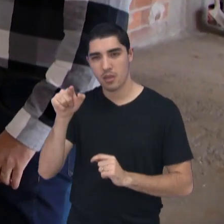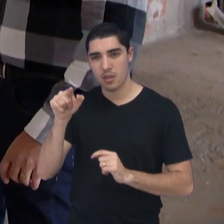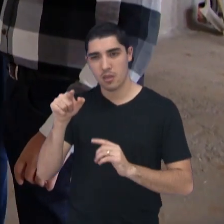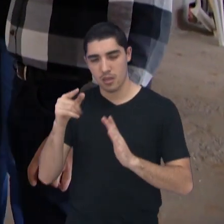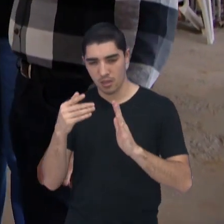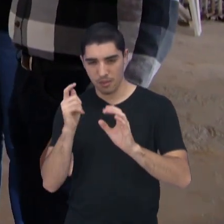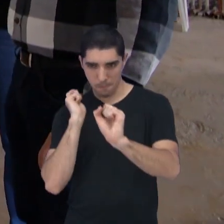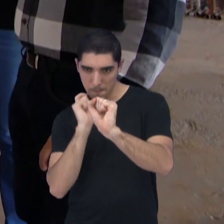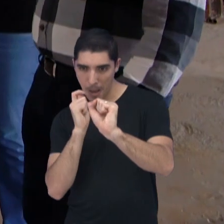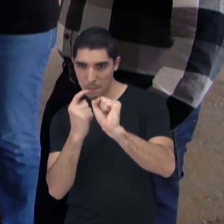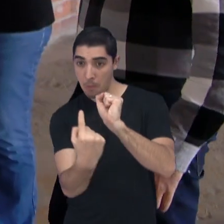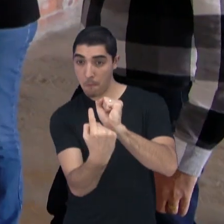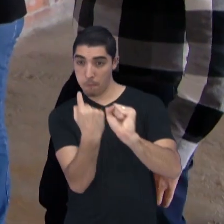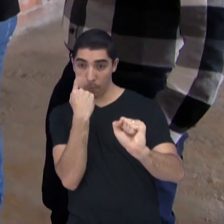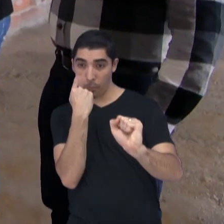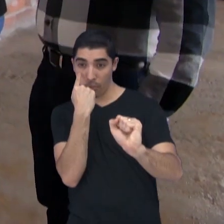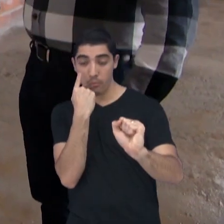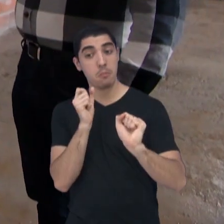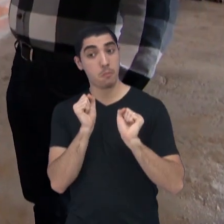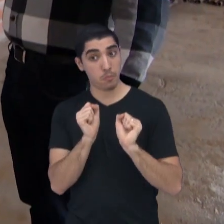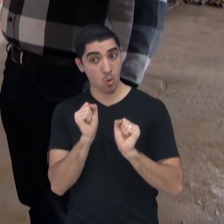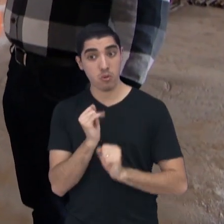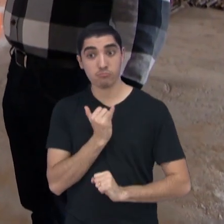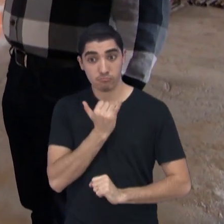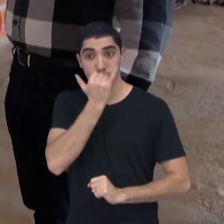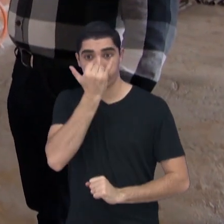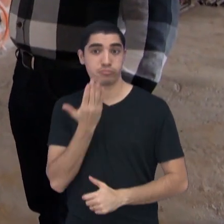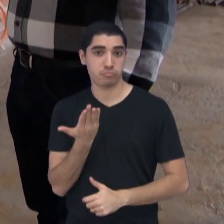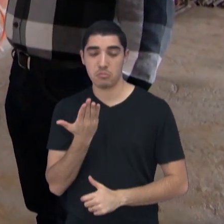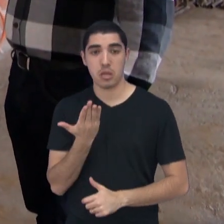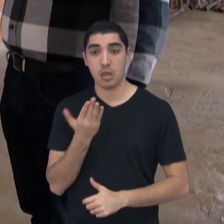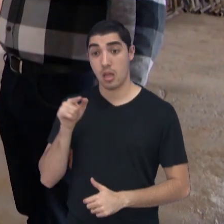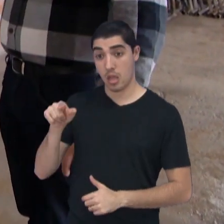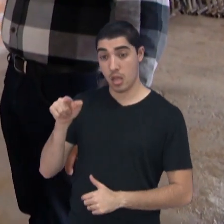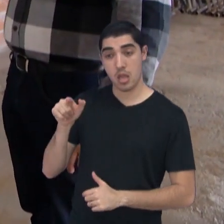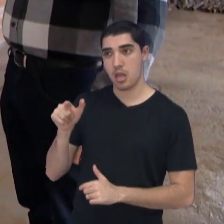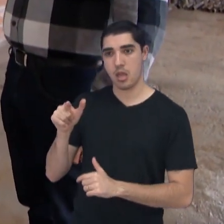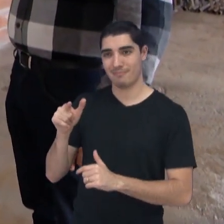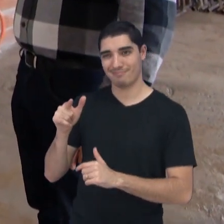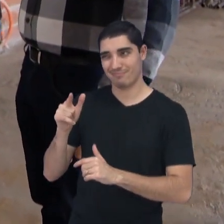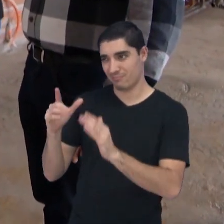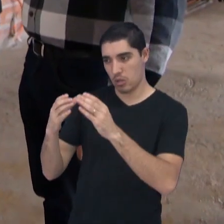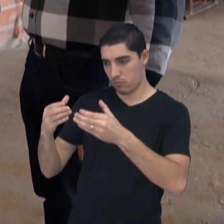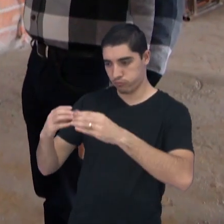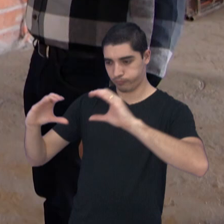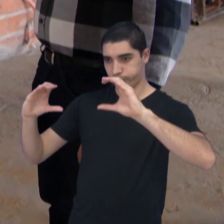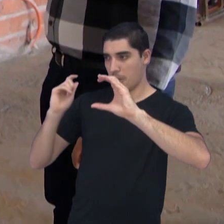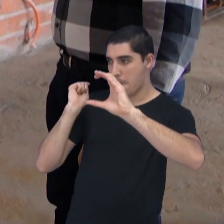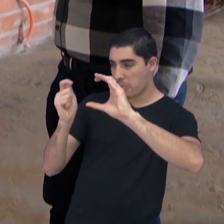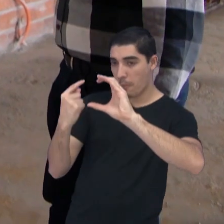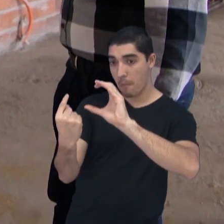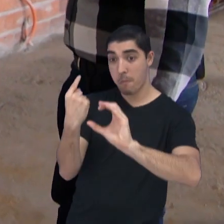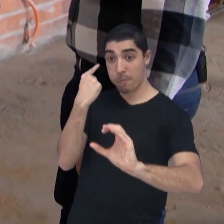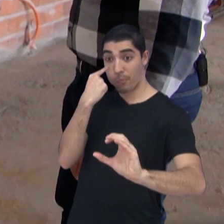da furação dele, da perfuração que ele tá fazendo, e algum pedaço do próprio bloco ou... cimento